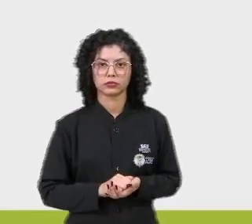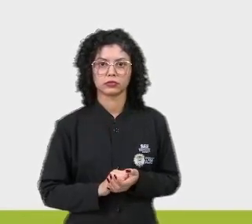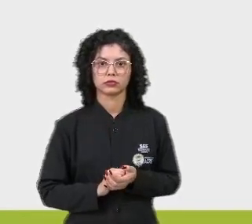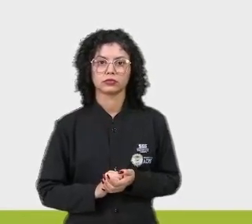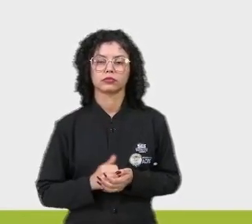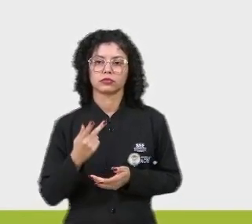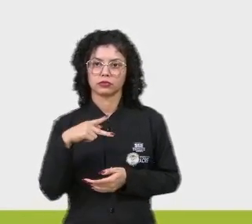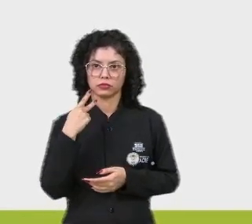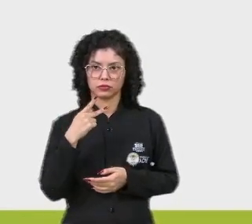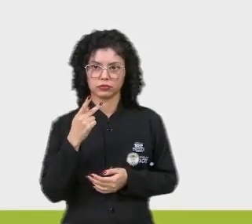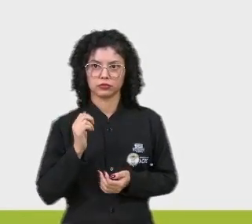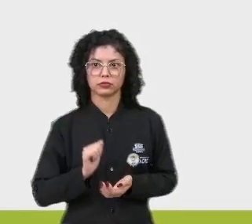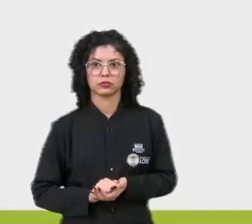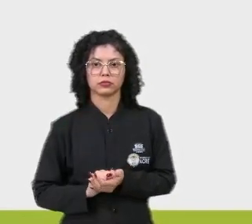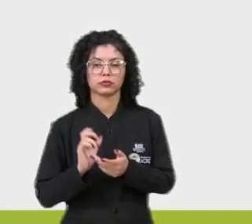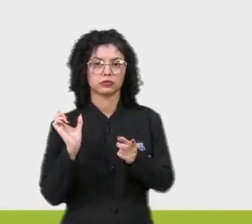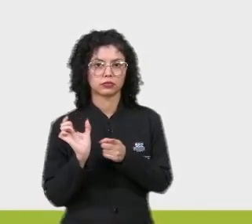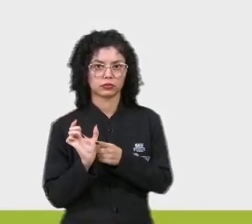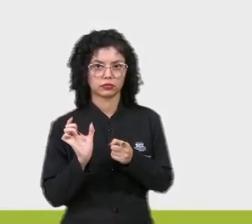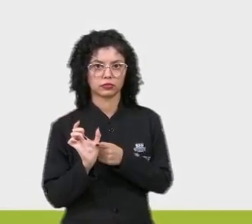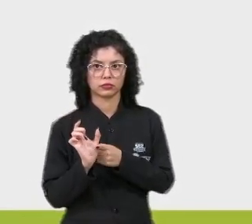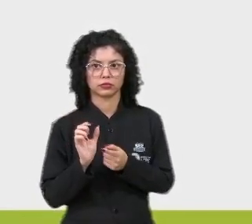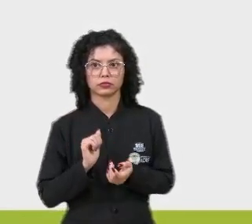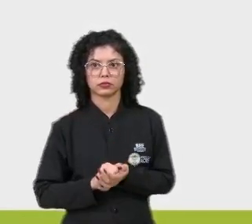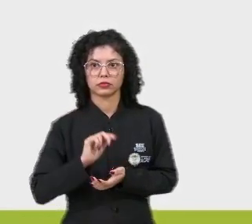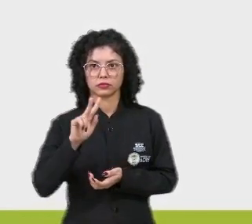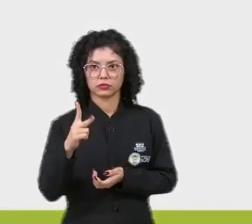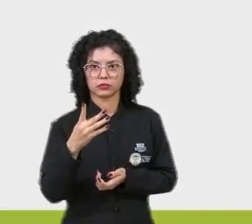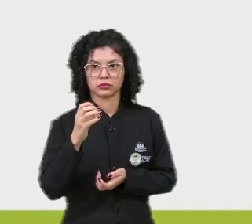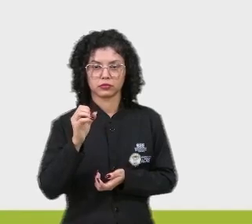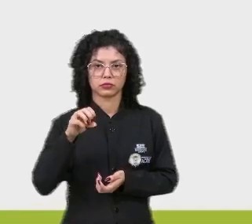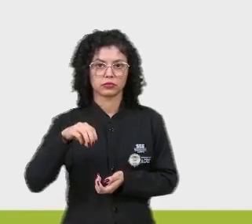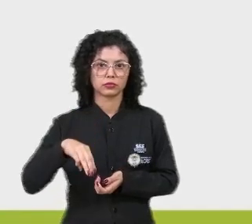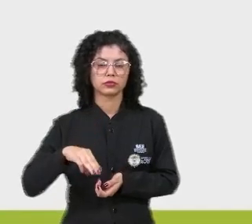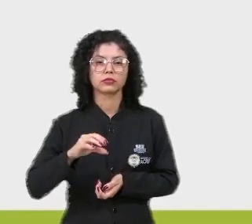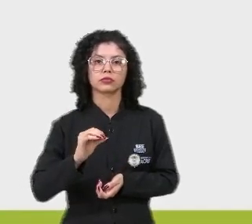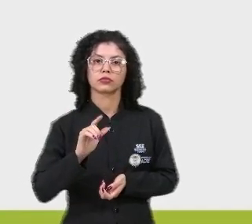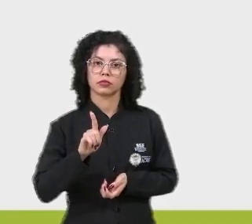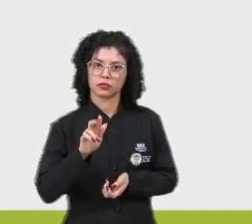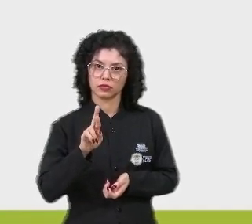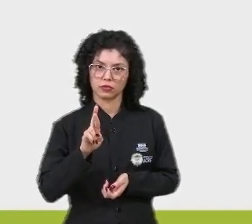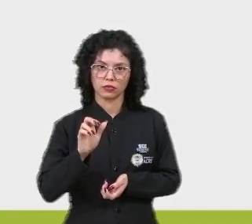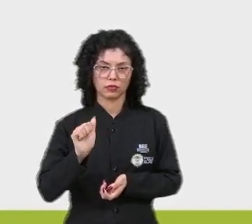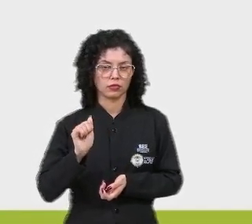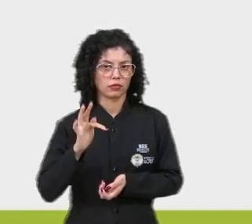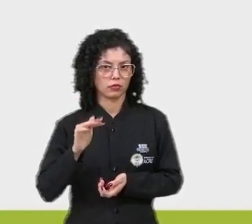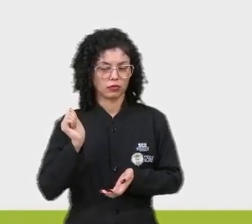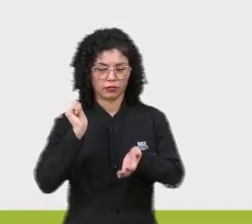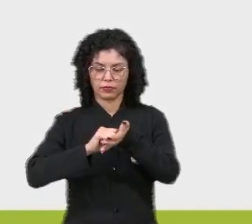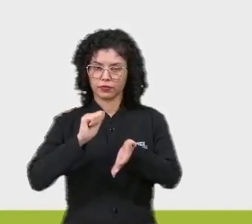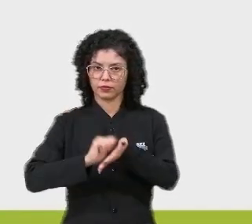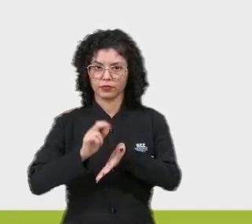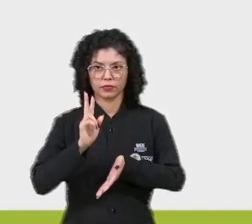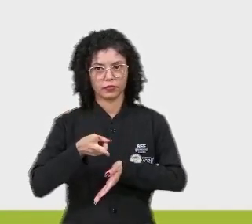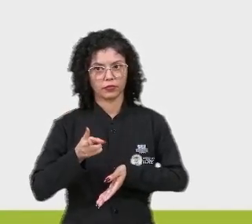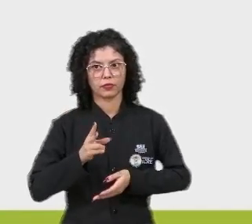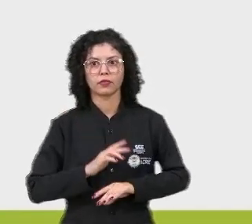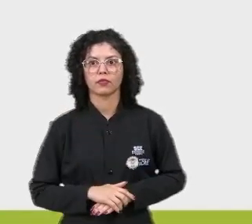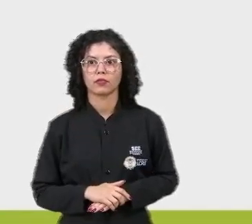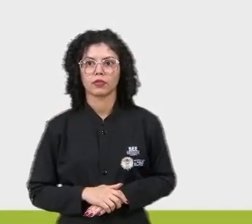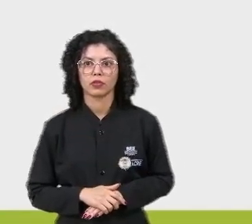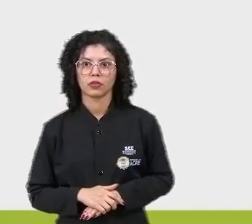pronúncia e existe tem palavras que são homógrafas que ela tem uma mesma escrita temos um exemplo aí